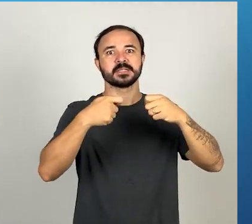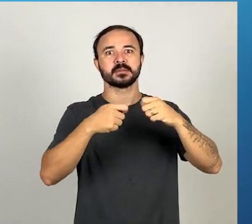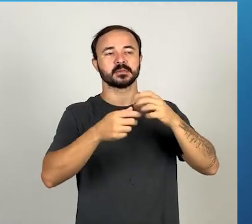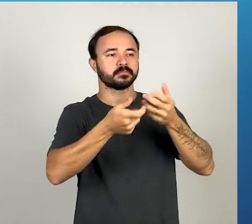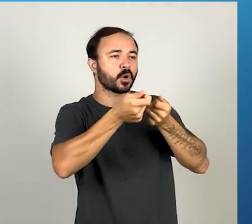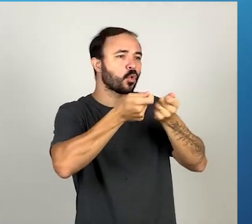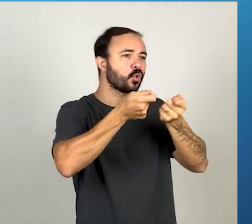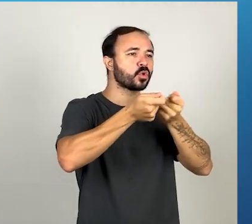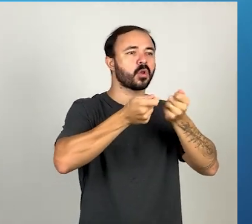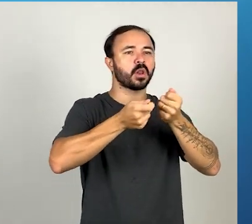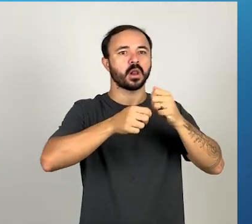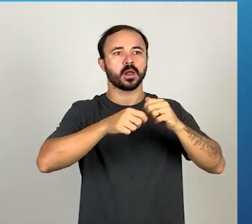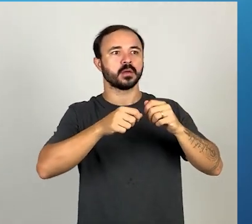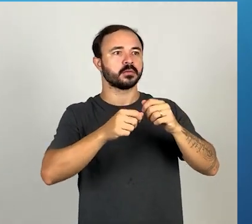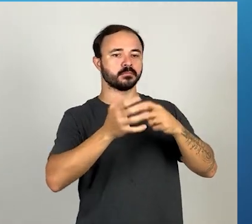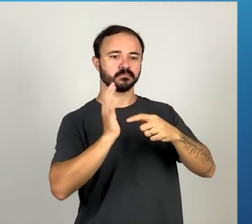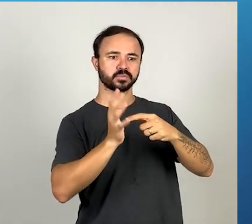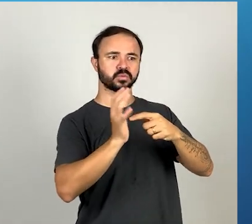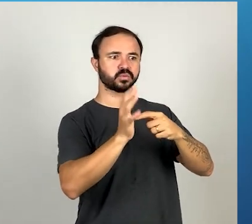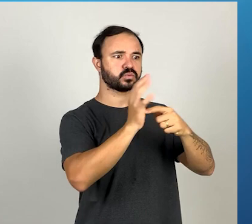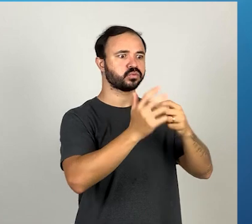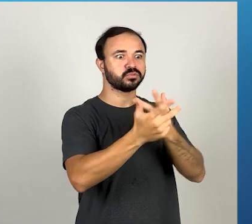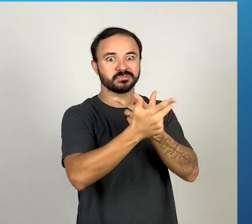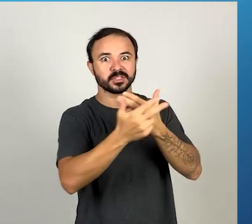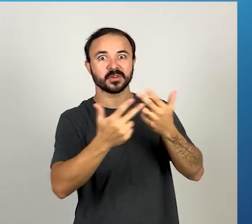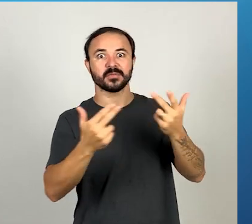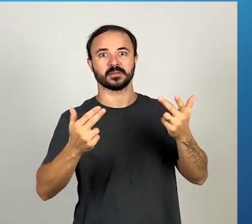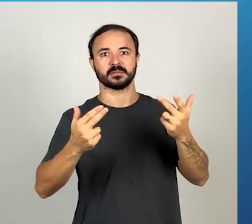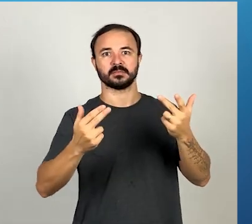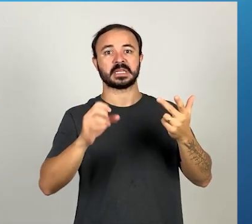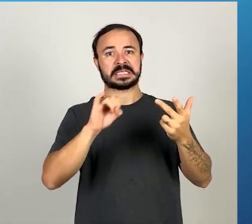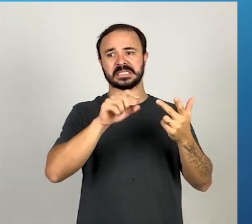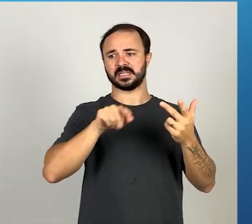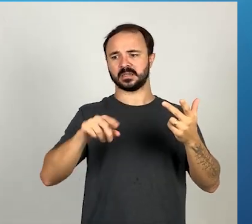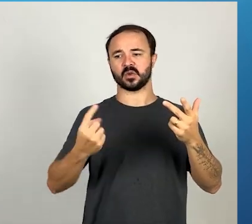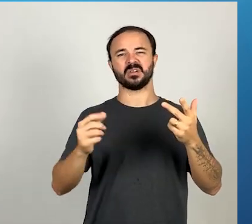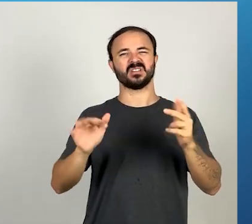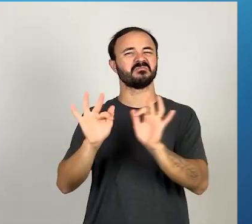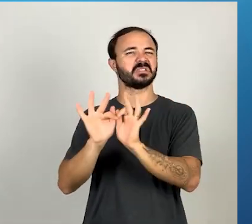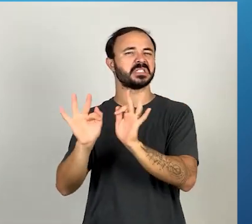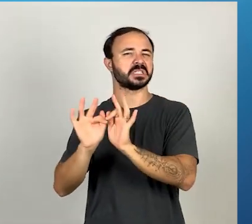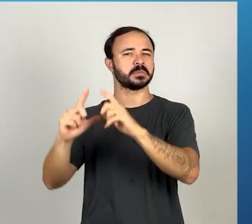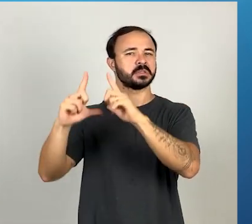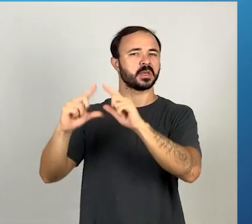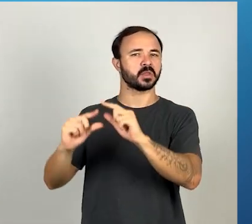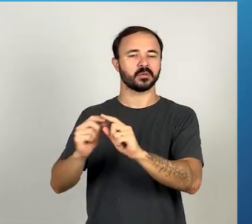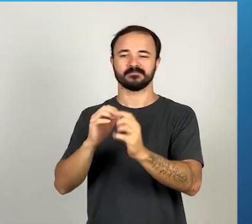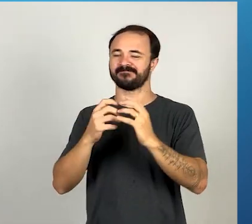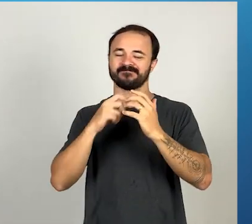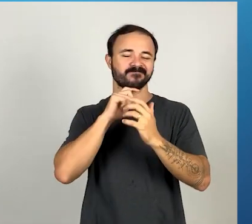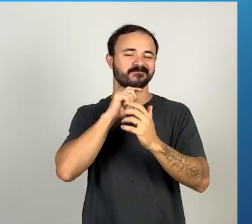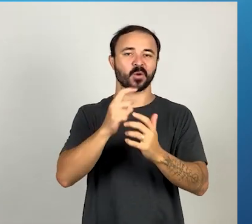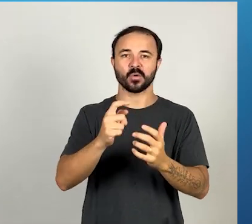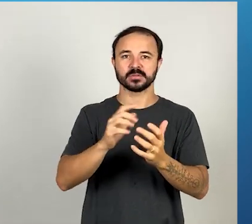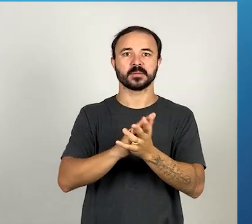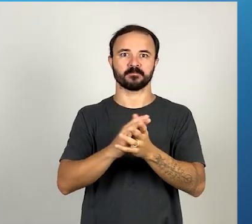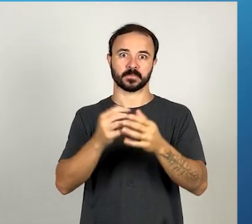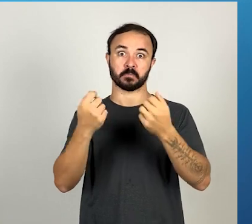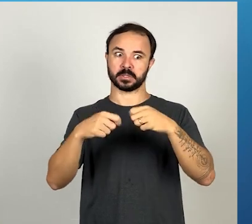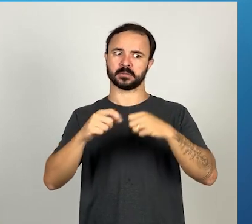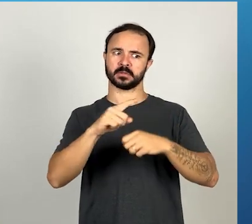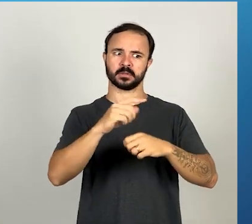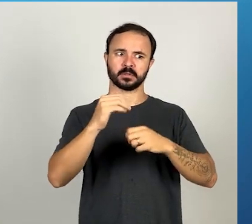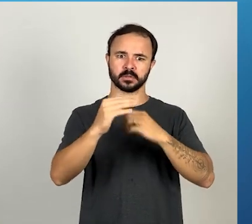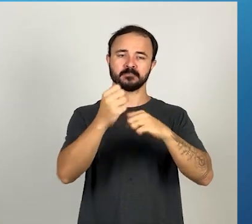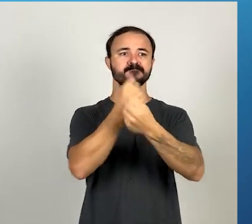muitos equipamentos e que uma simples placa não iria dar conta. Então o Arduino Mega ele traz ali muitas placas analógicas,